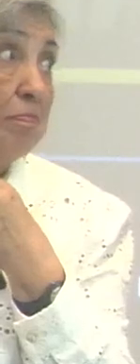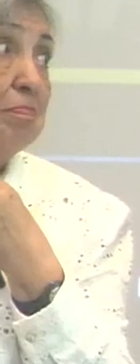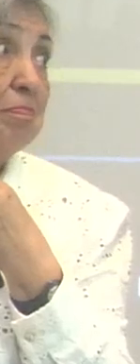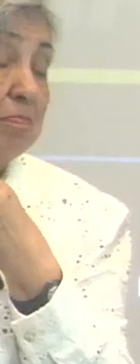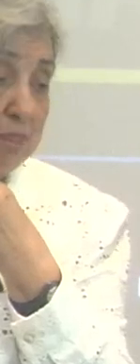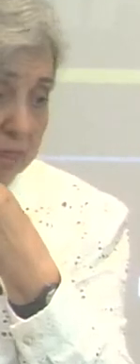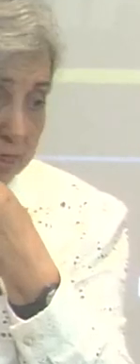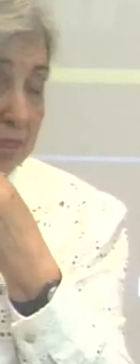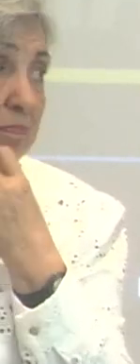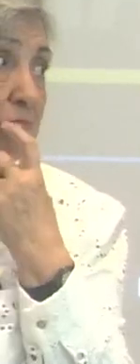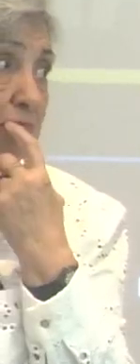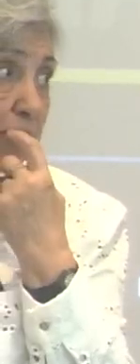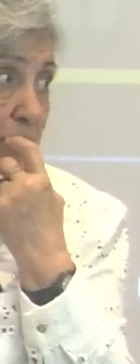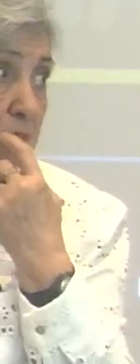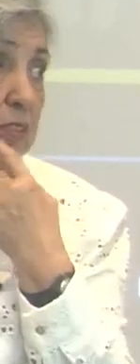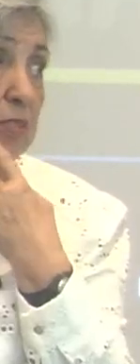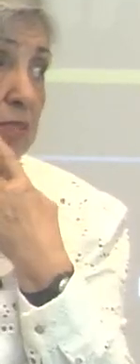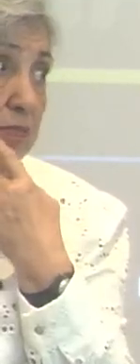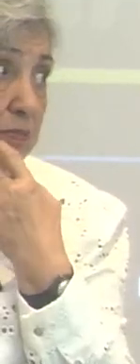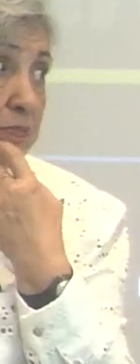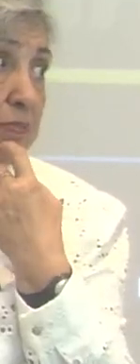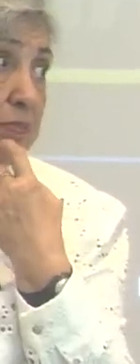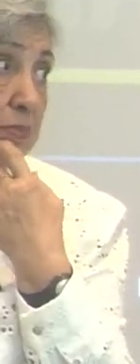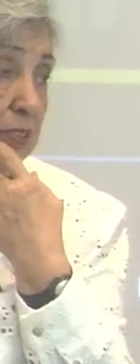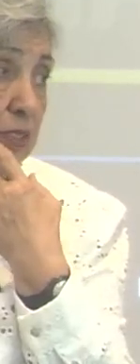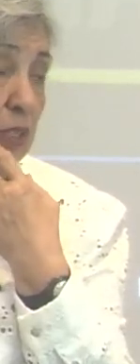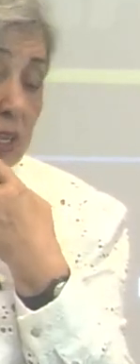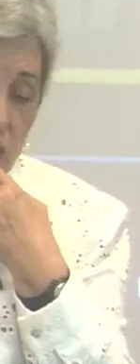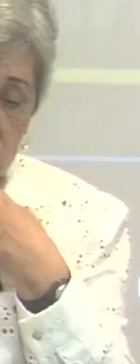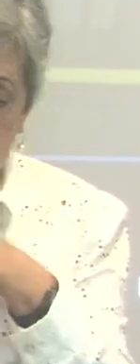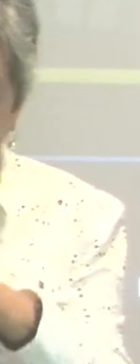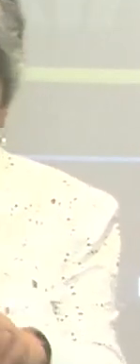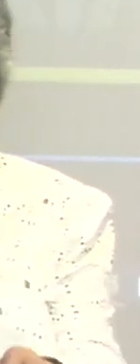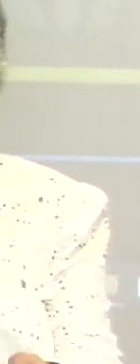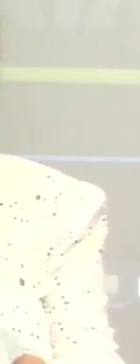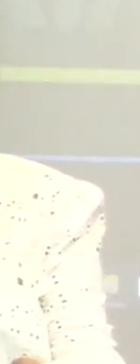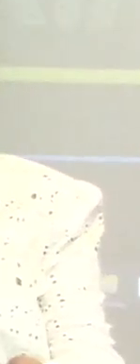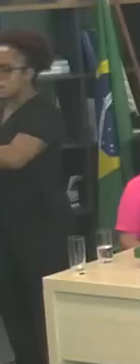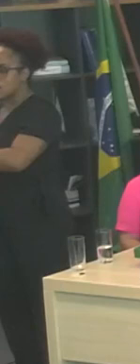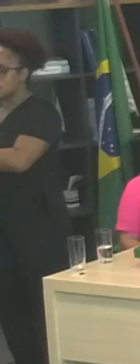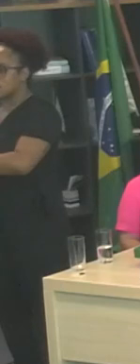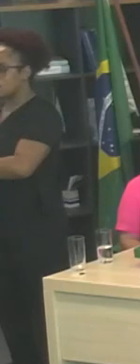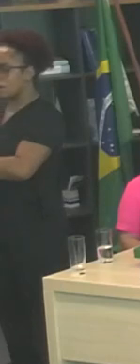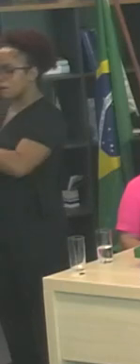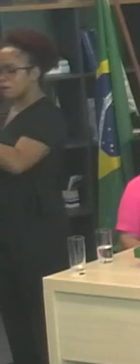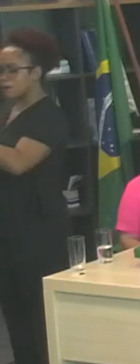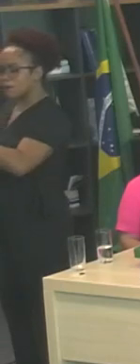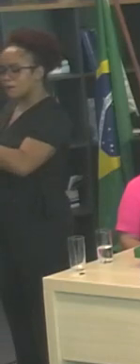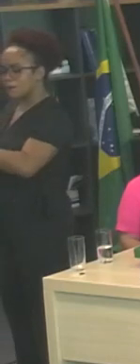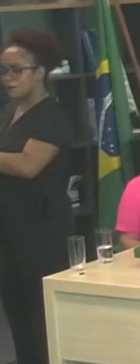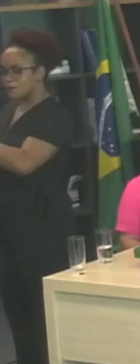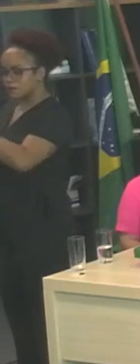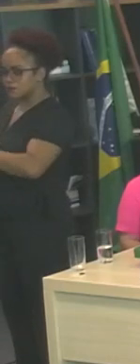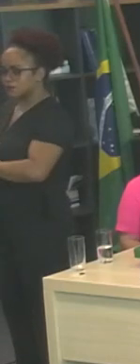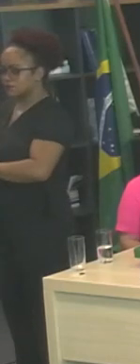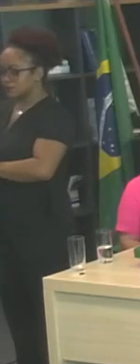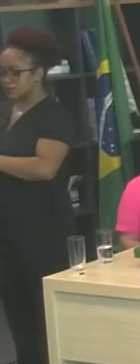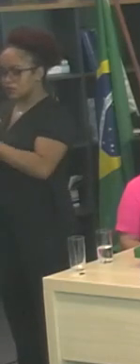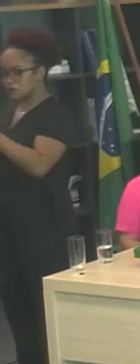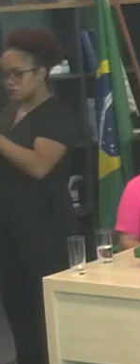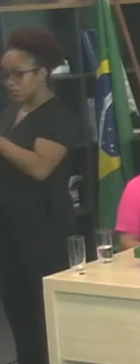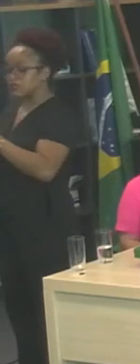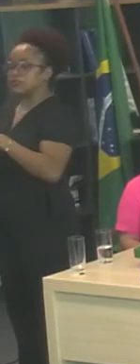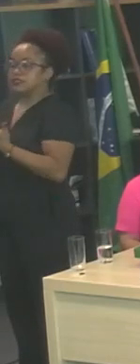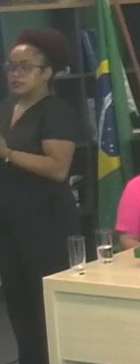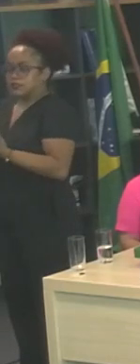sobre a questão nas escolas terem uma matéria para pessoa com deficiência visual. Então, eu queria